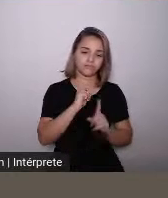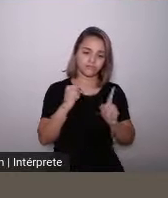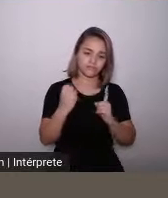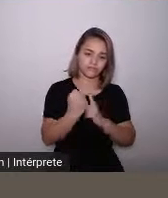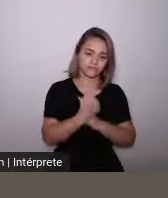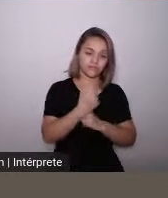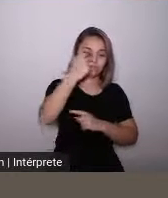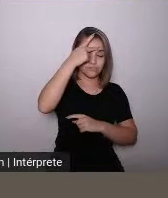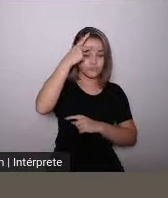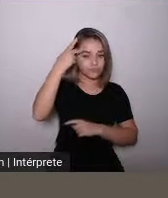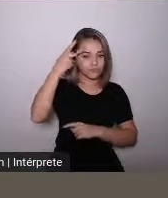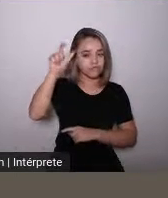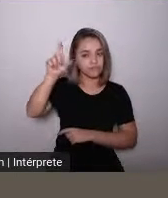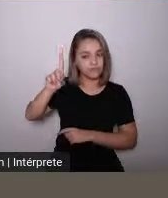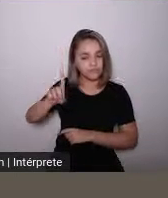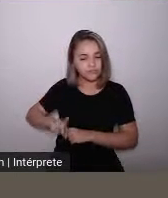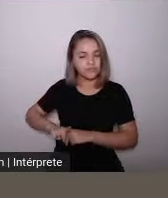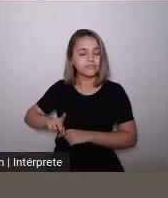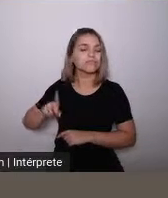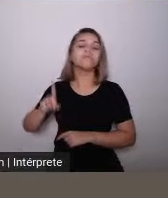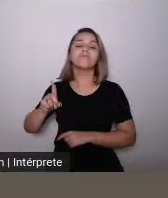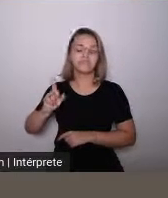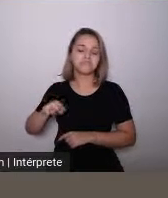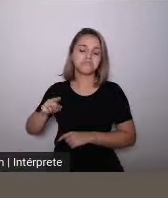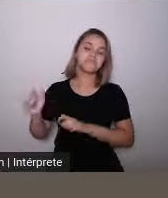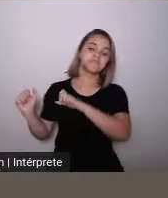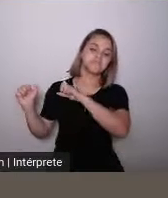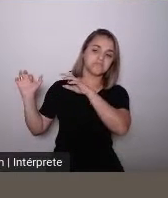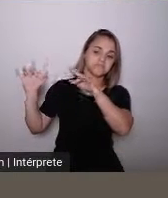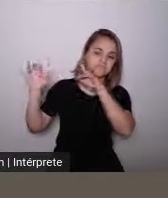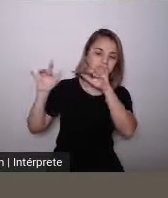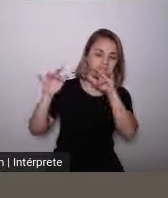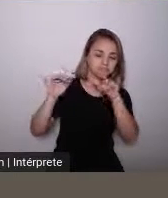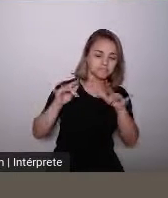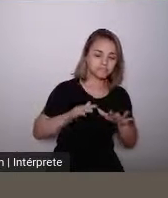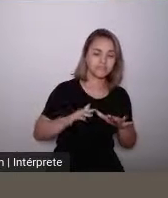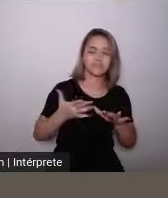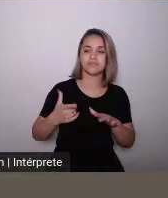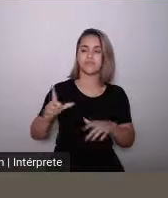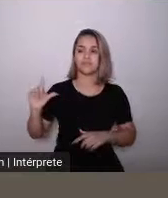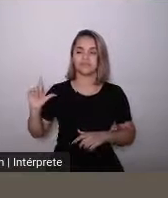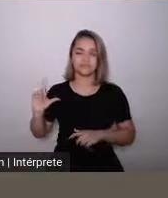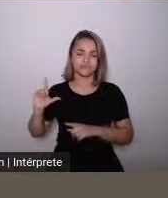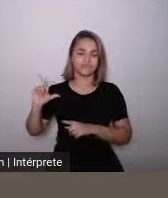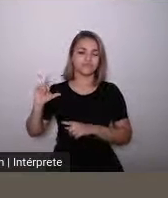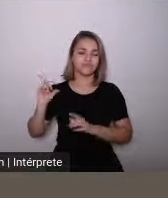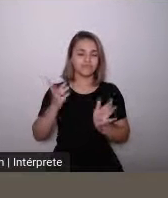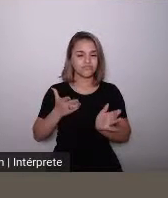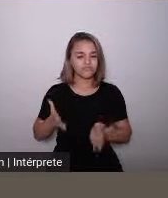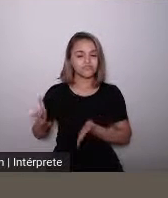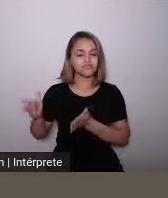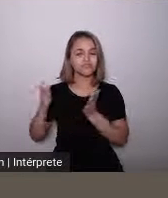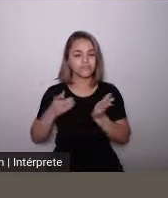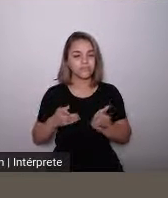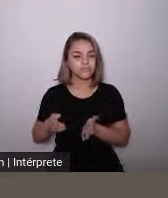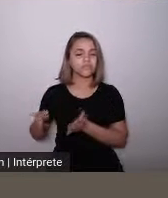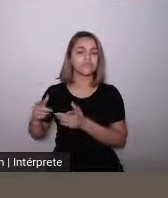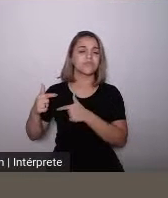diretores, geralmente imigrantes, vindos da classe operária e popular. Havia um